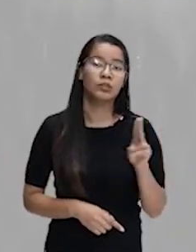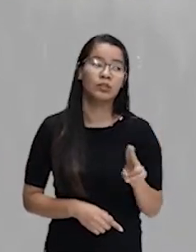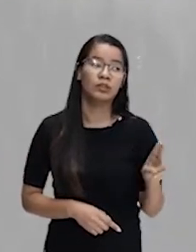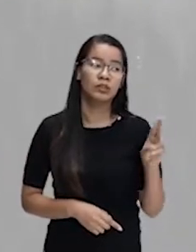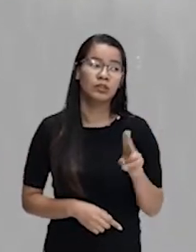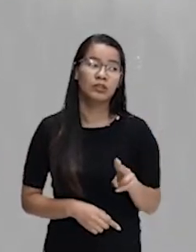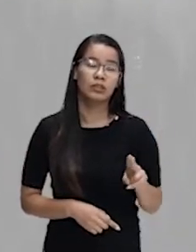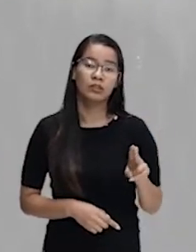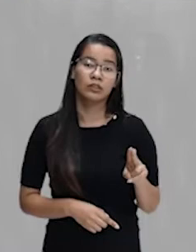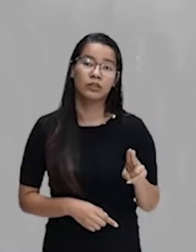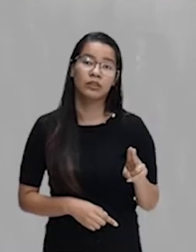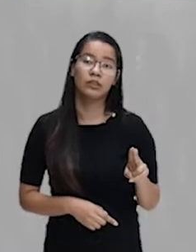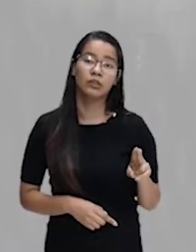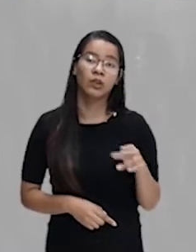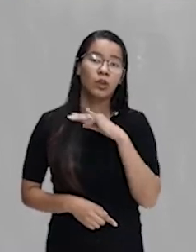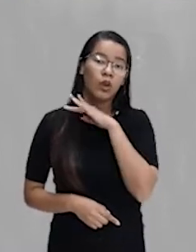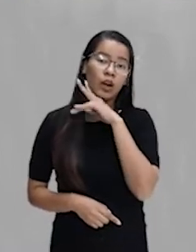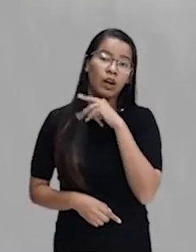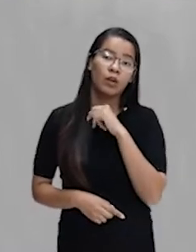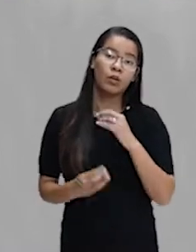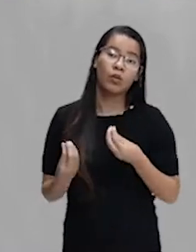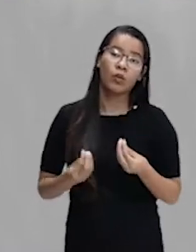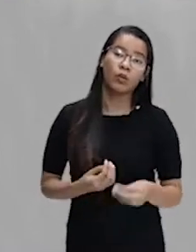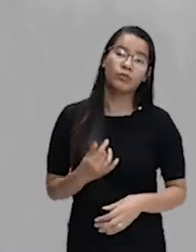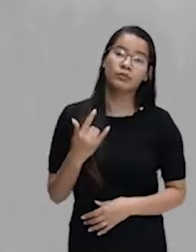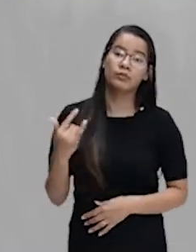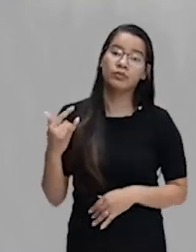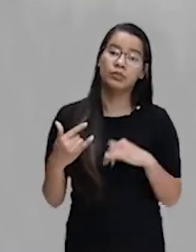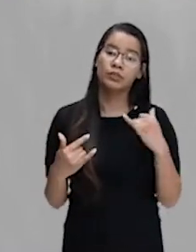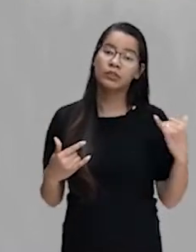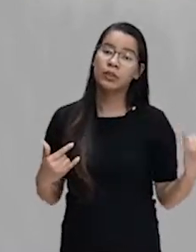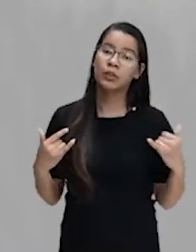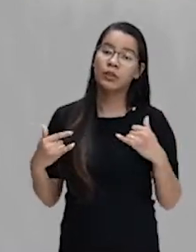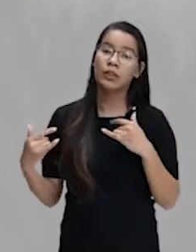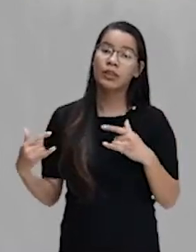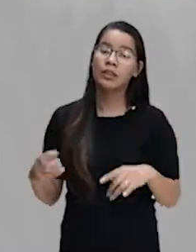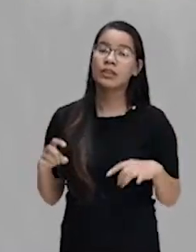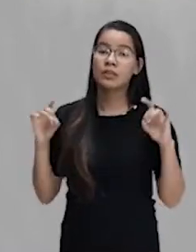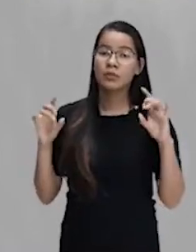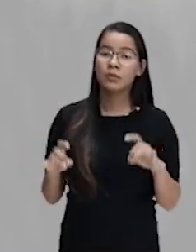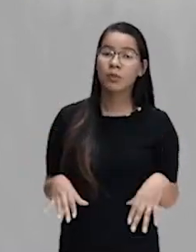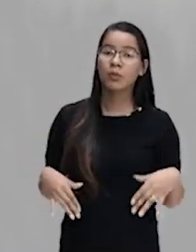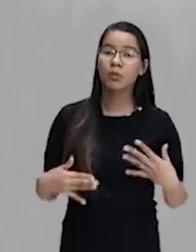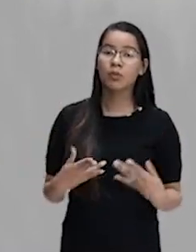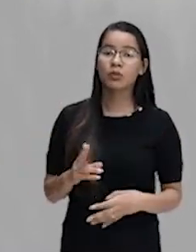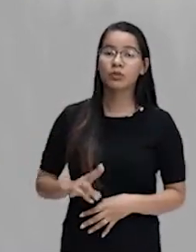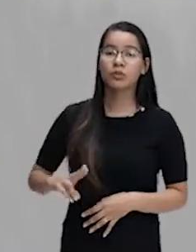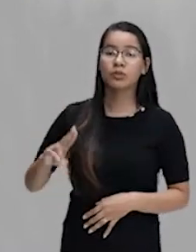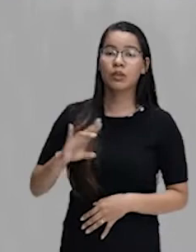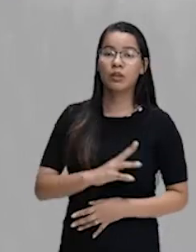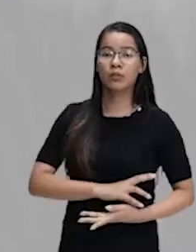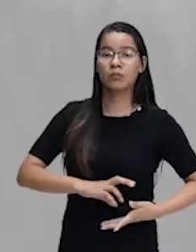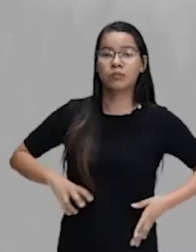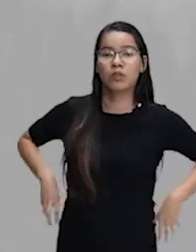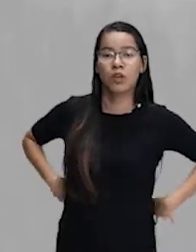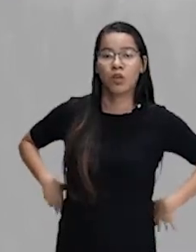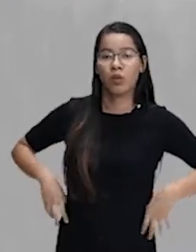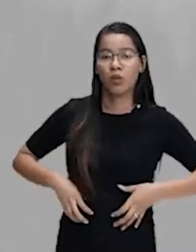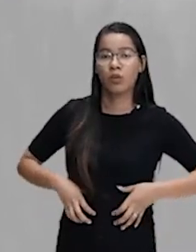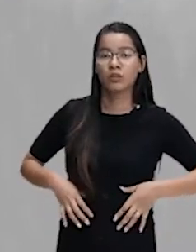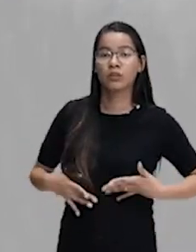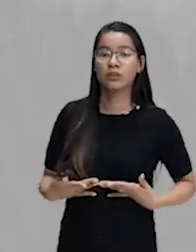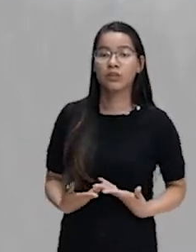utilização do animal como tração, principalmente quando se pega a corda e coloca no colo desse animal.